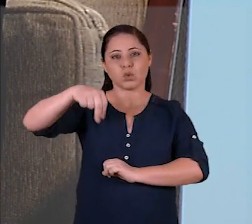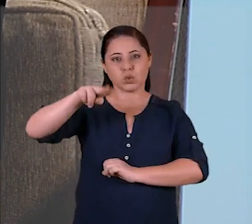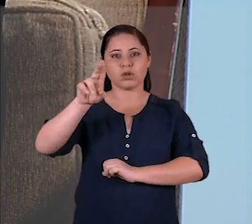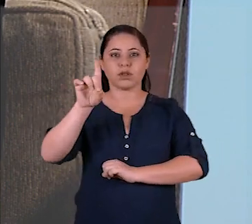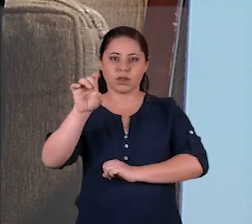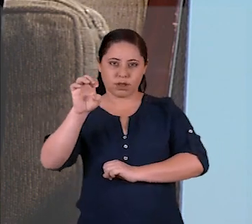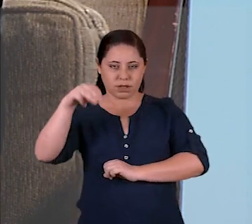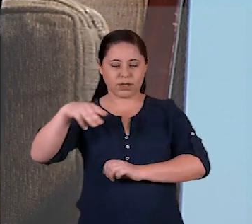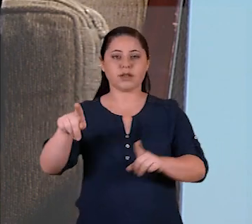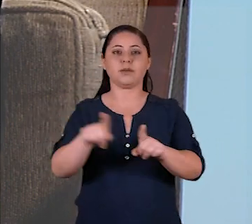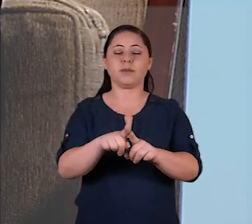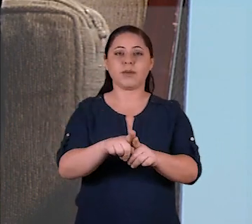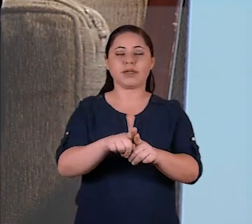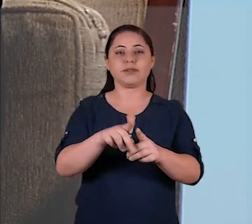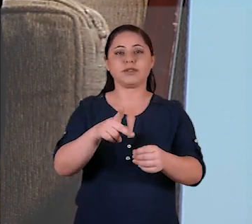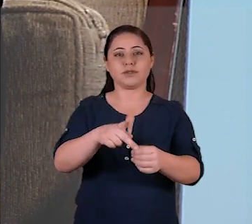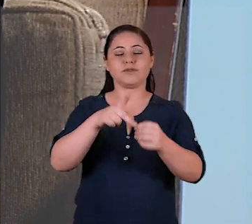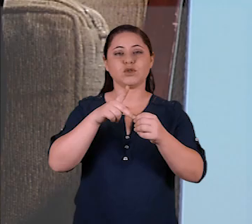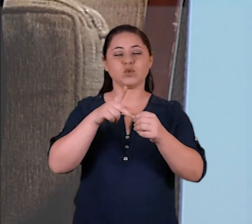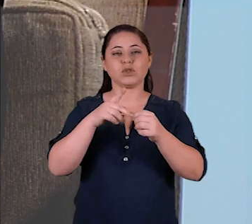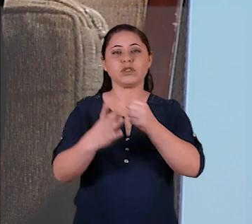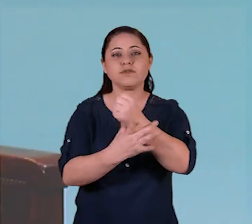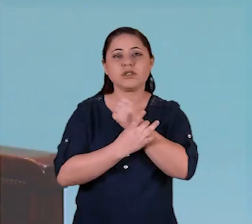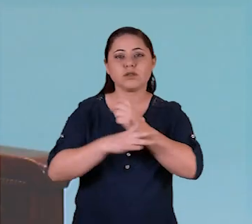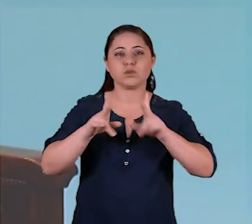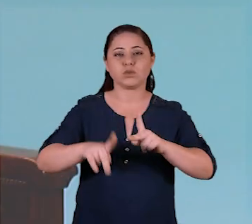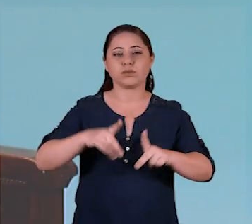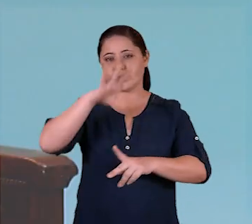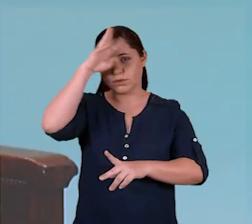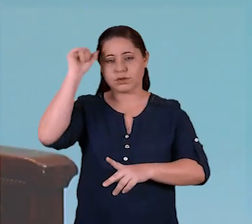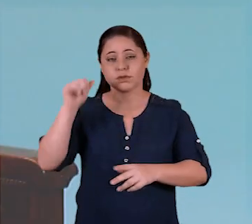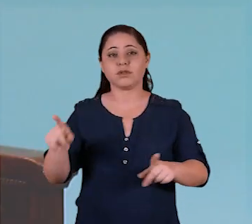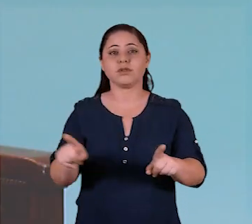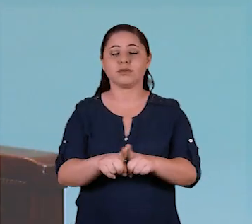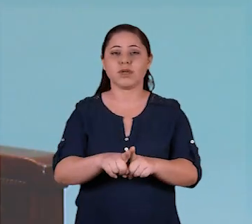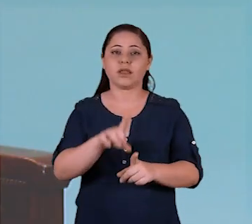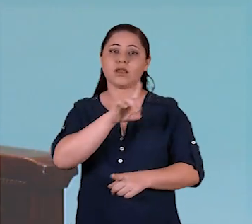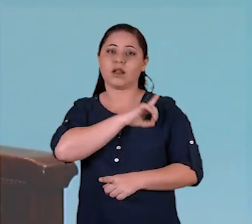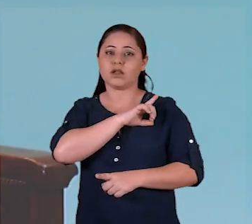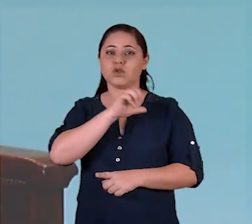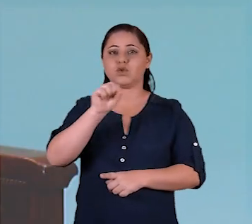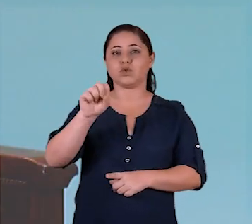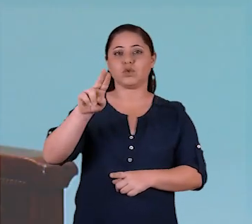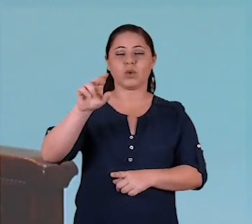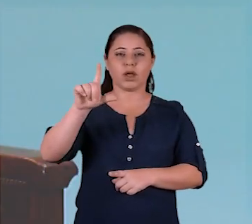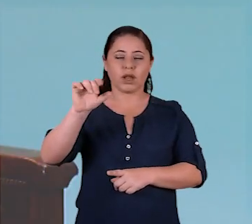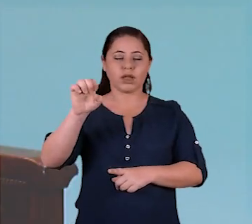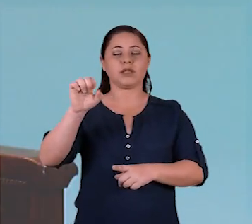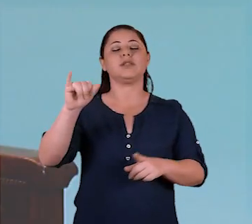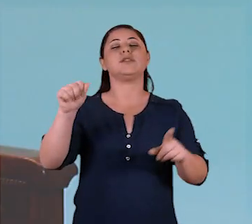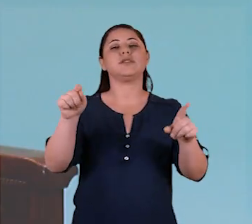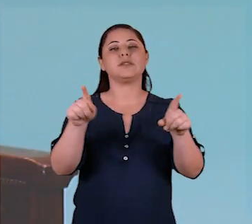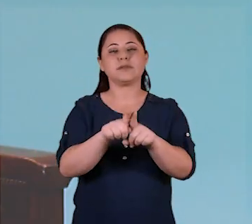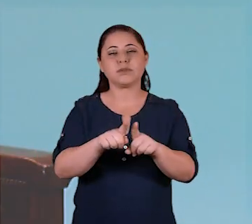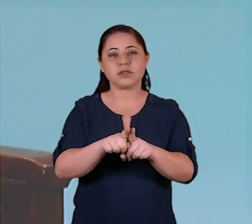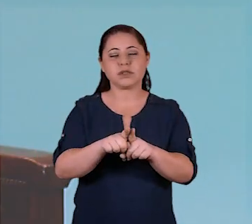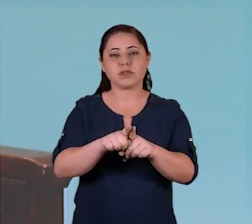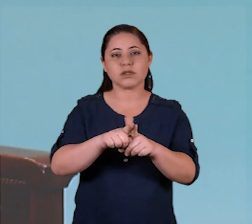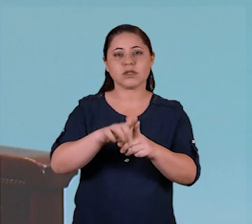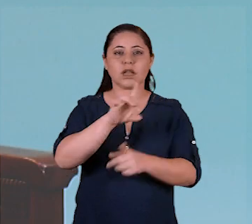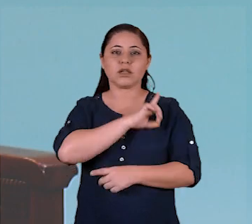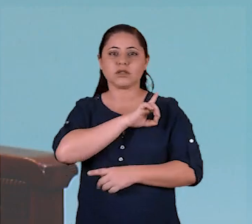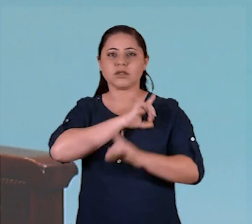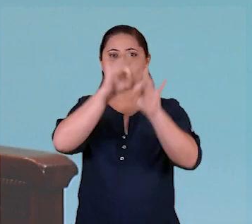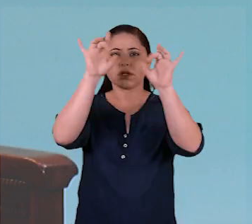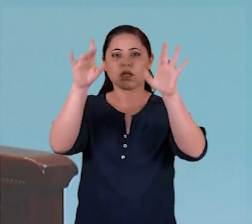NUDEM, da Defensoria Pública de Mato Grosso do Sul, e também a delegada Sueli Araújo Lima Rocha, da Delegacia Especializada